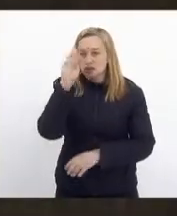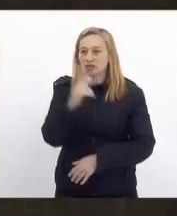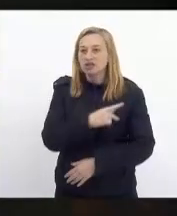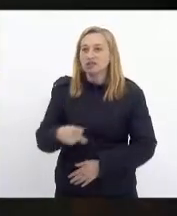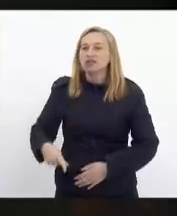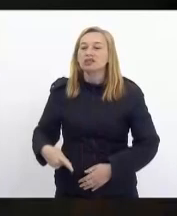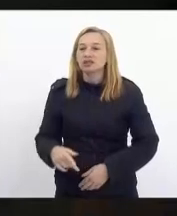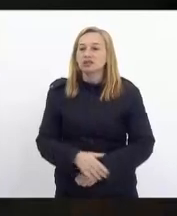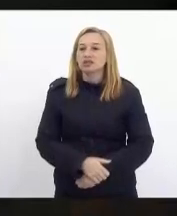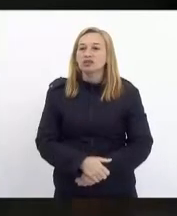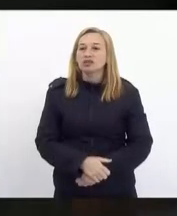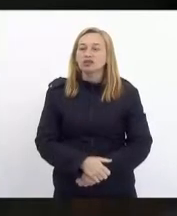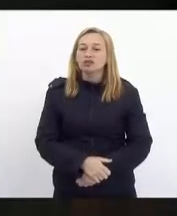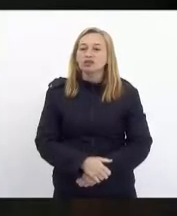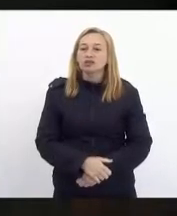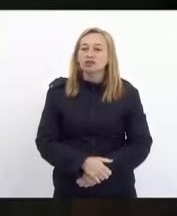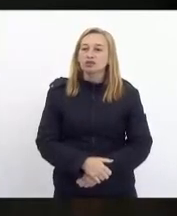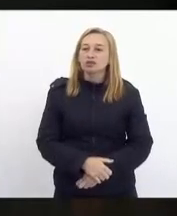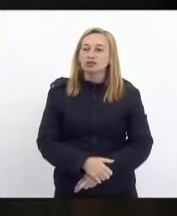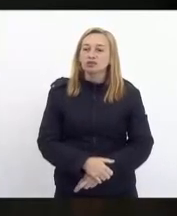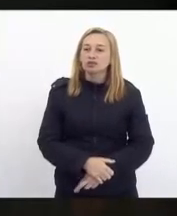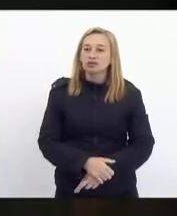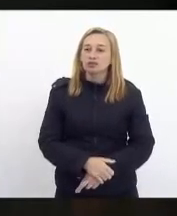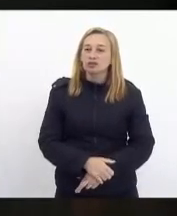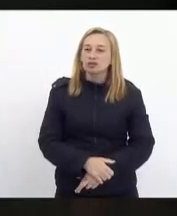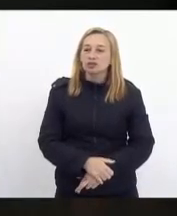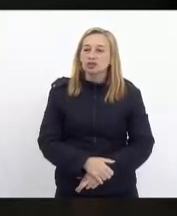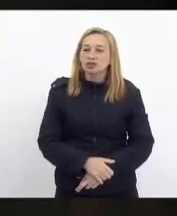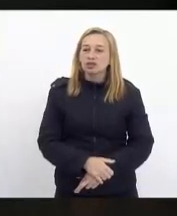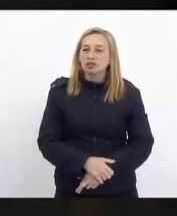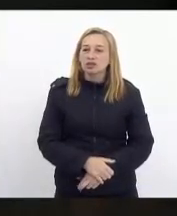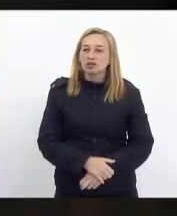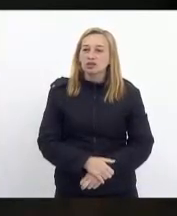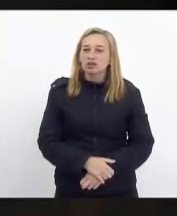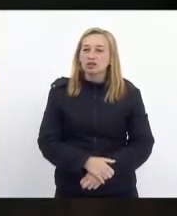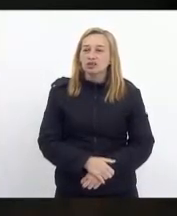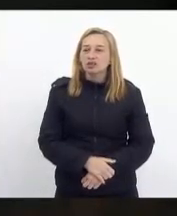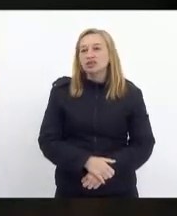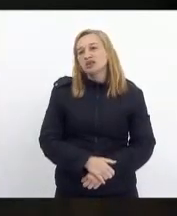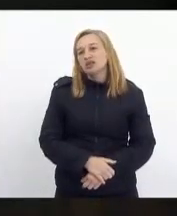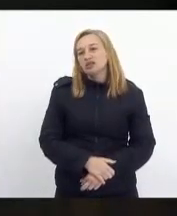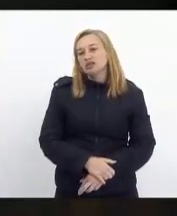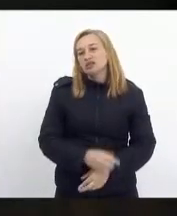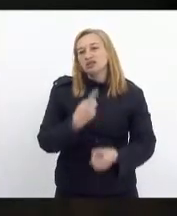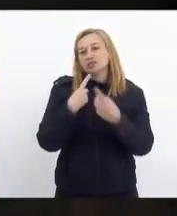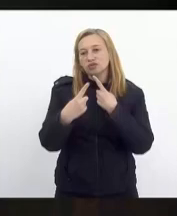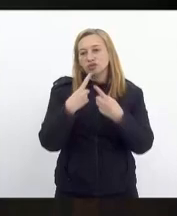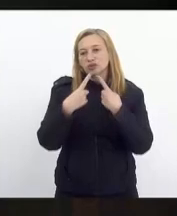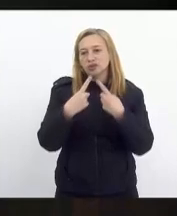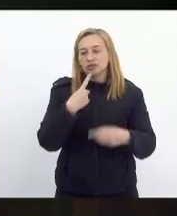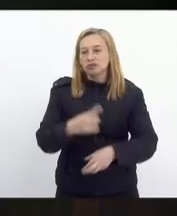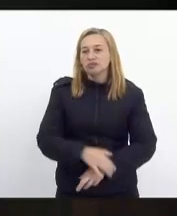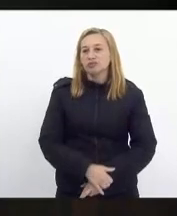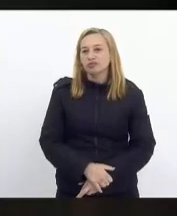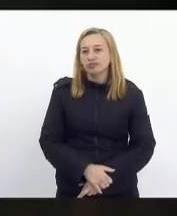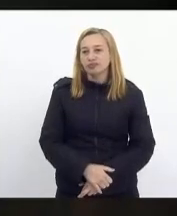Com os pareceres emitidos, em discussão,